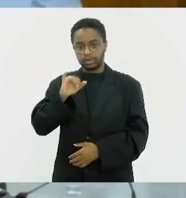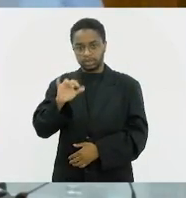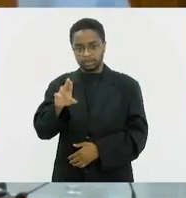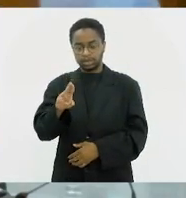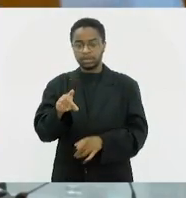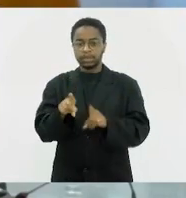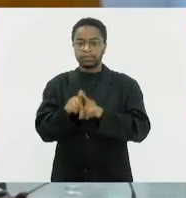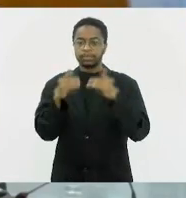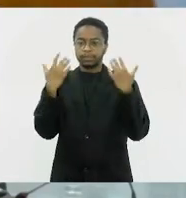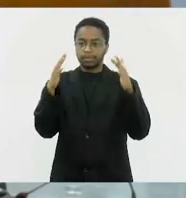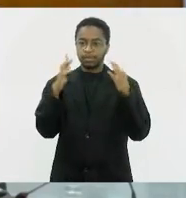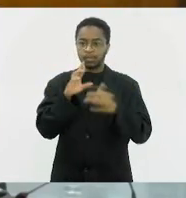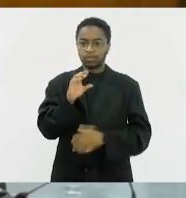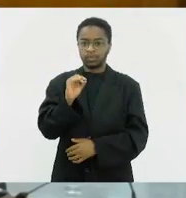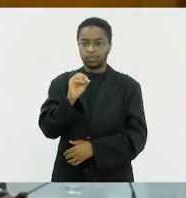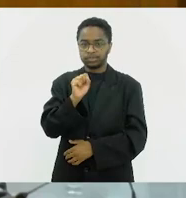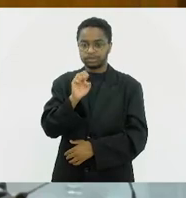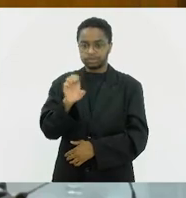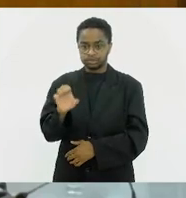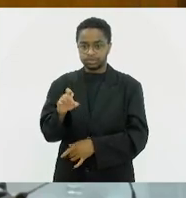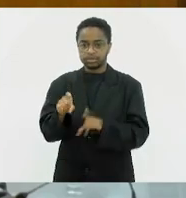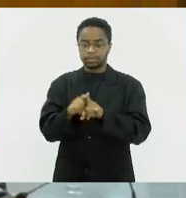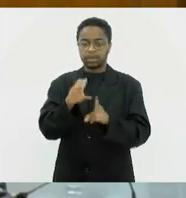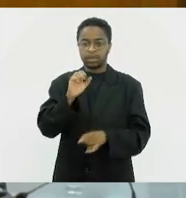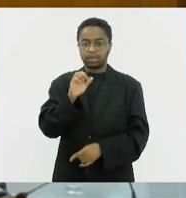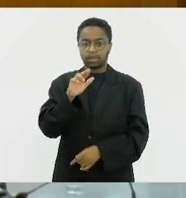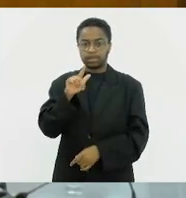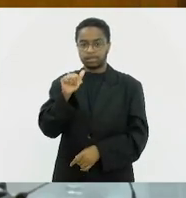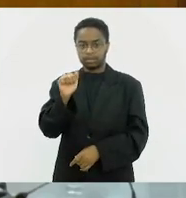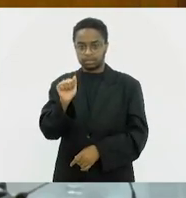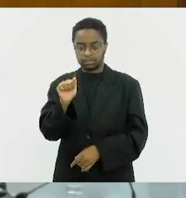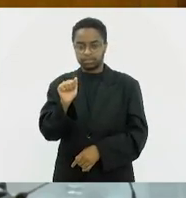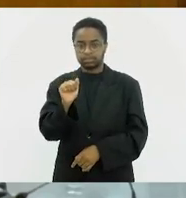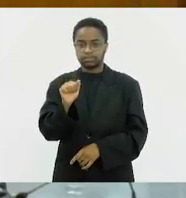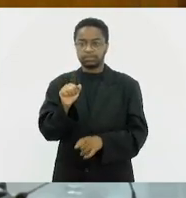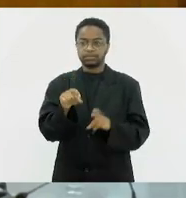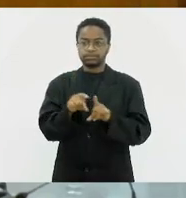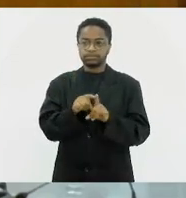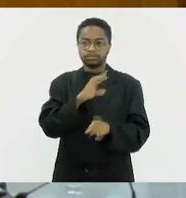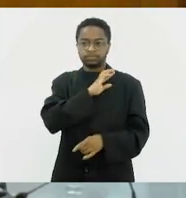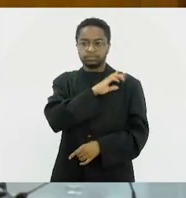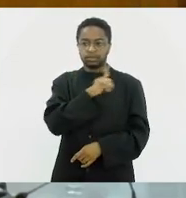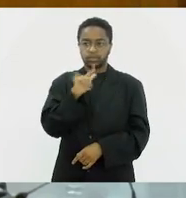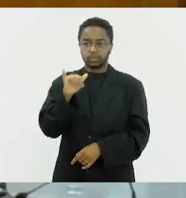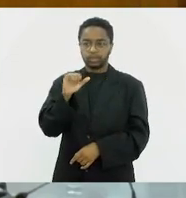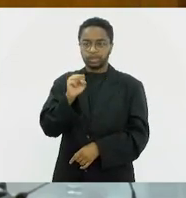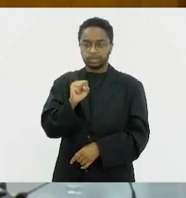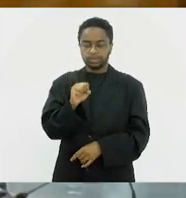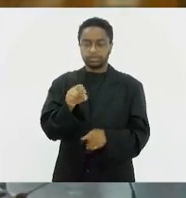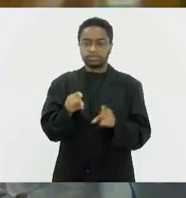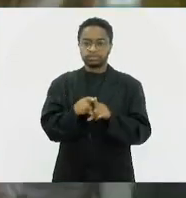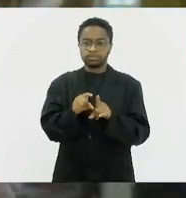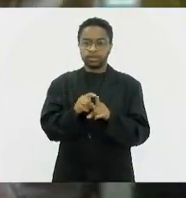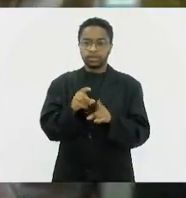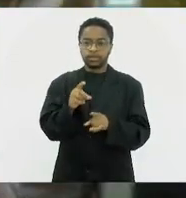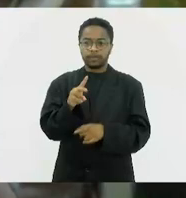parabenizar a Rose Vilela, Carla Duarte, comandante Luiz Henrique,